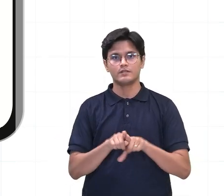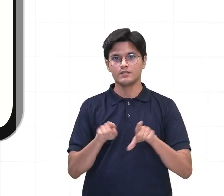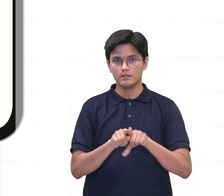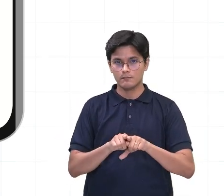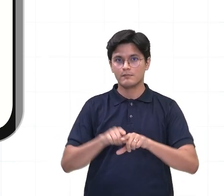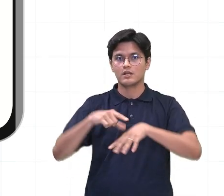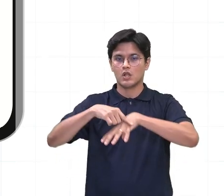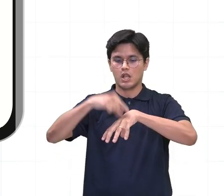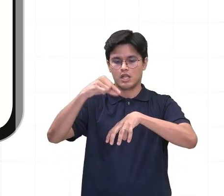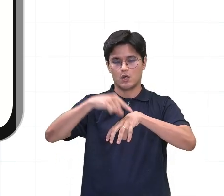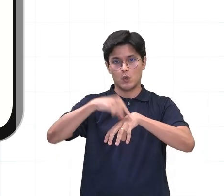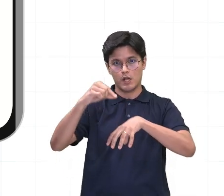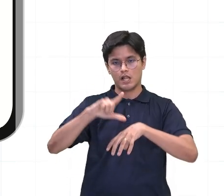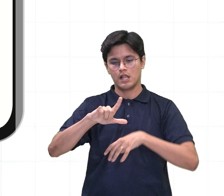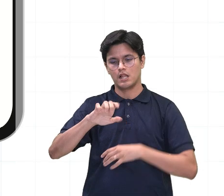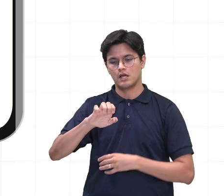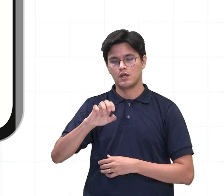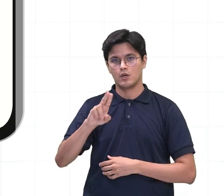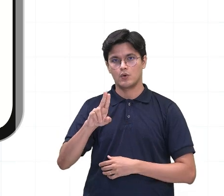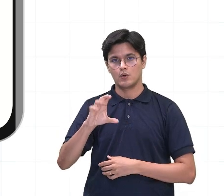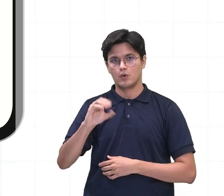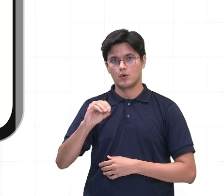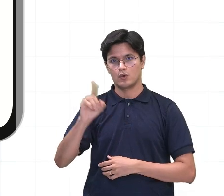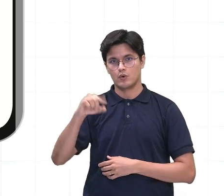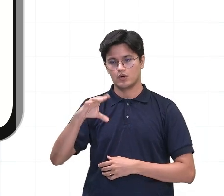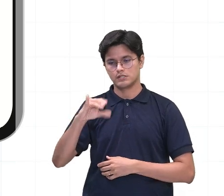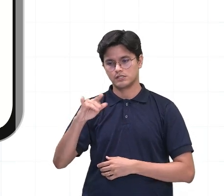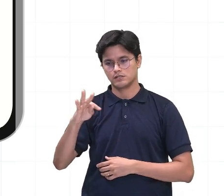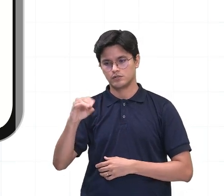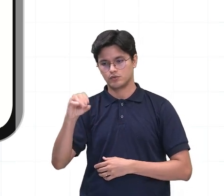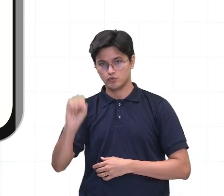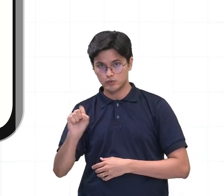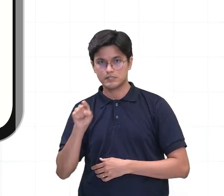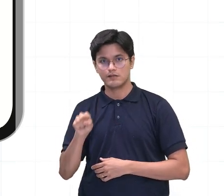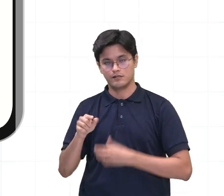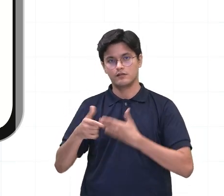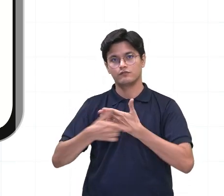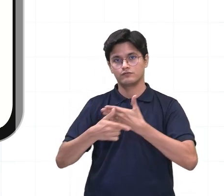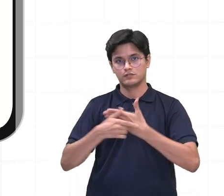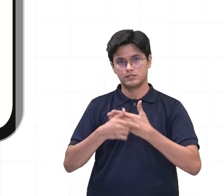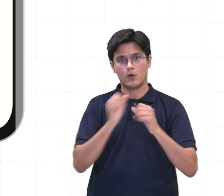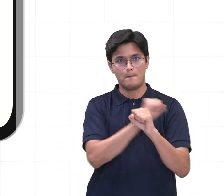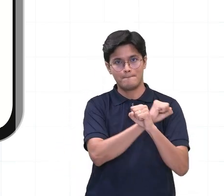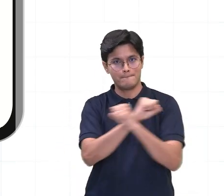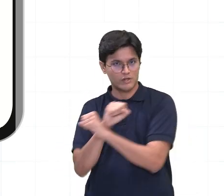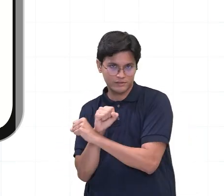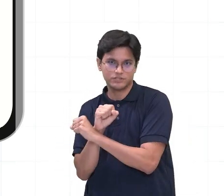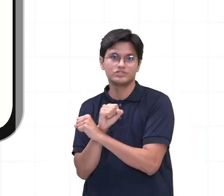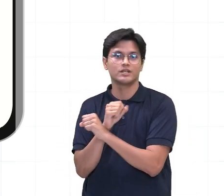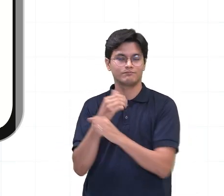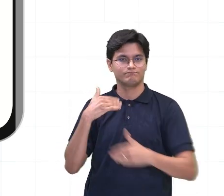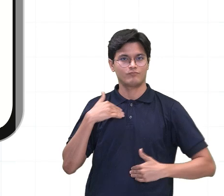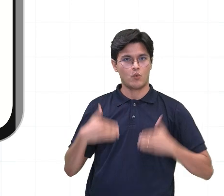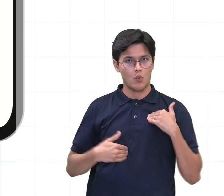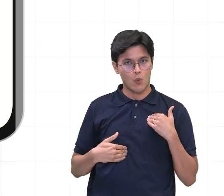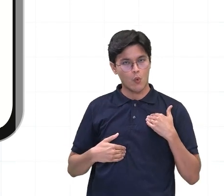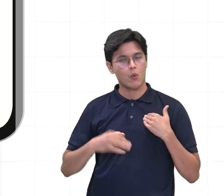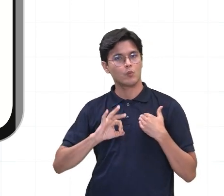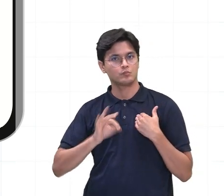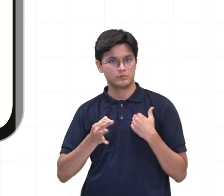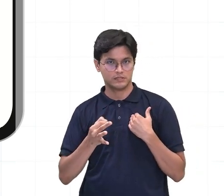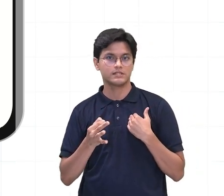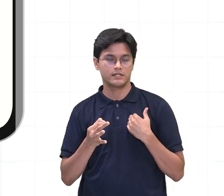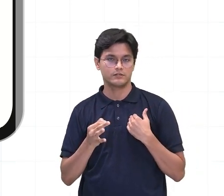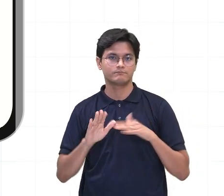fazem parte ali do mecanismo de proteção, da imunidade do meu corpo. Tá? Então, quando eu falo do sangue, eu estou falando de um tipo